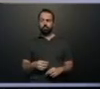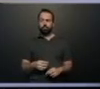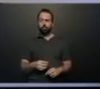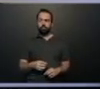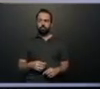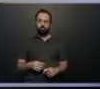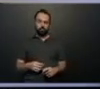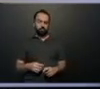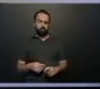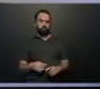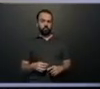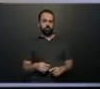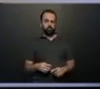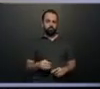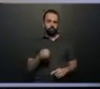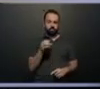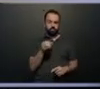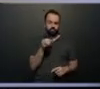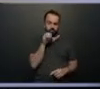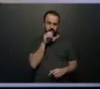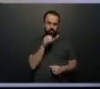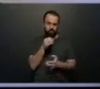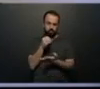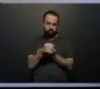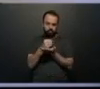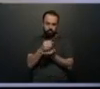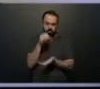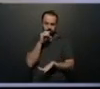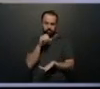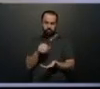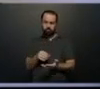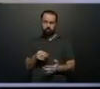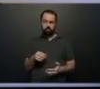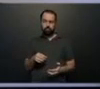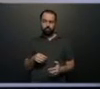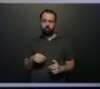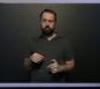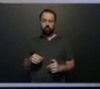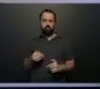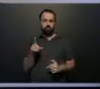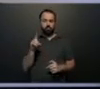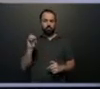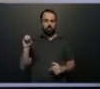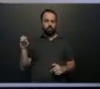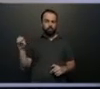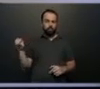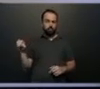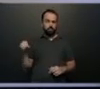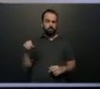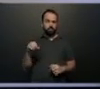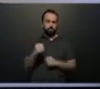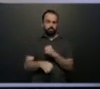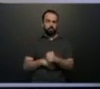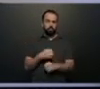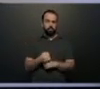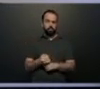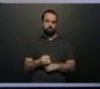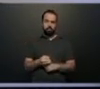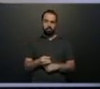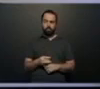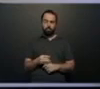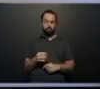anos, copinhos e garrafas de plástico 100 anos, latinhas de cerveja, material